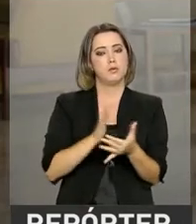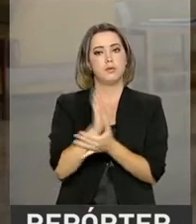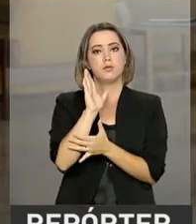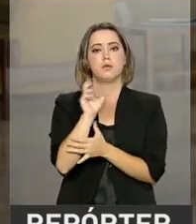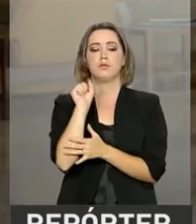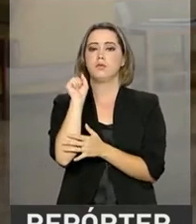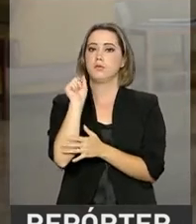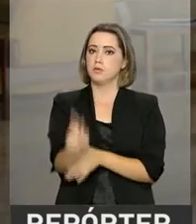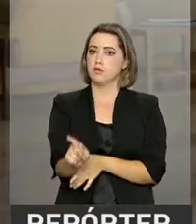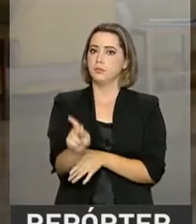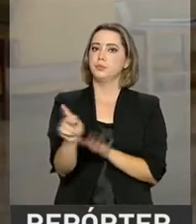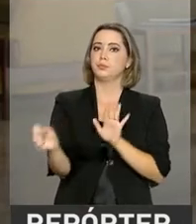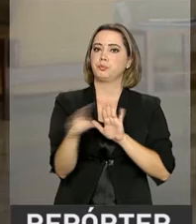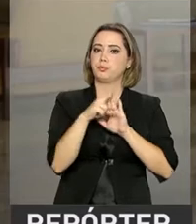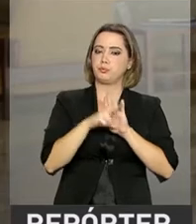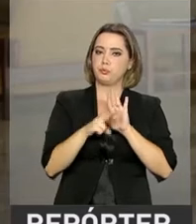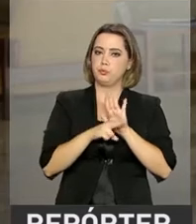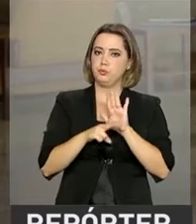que